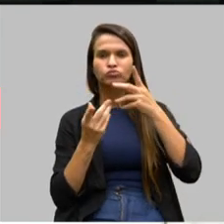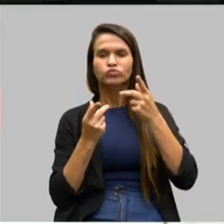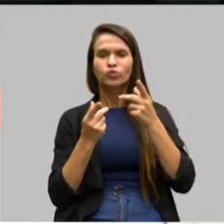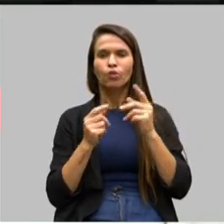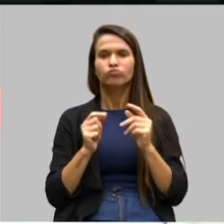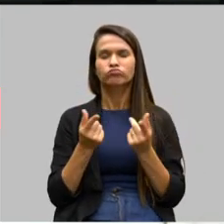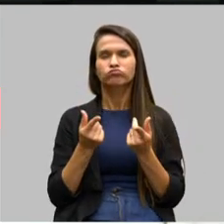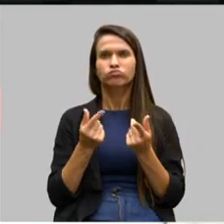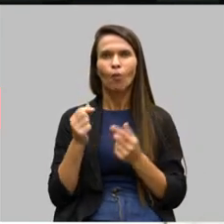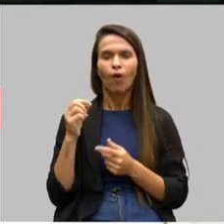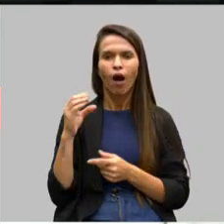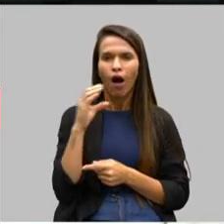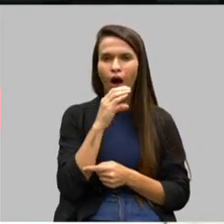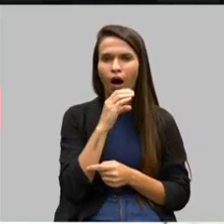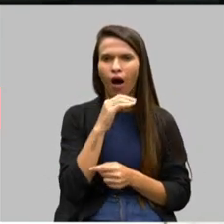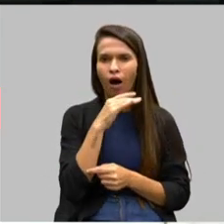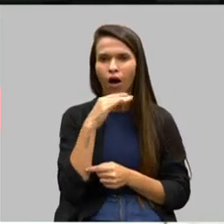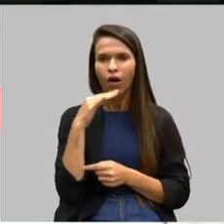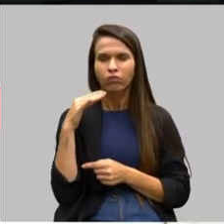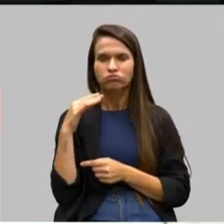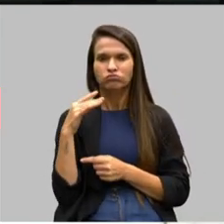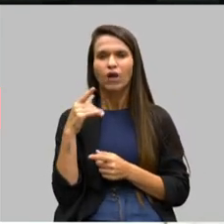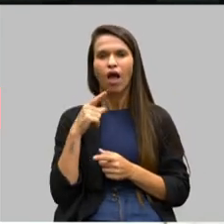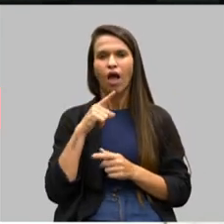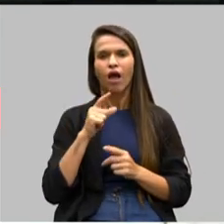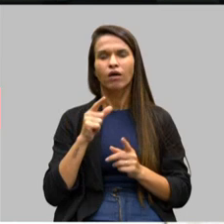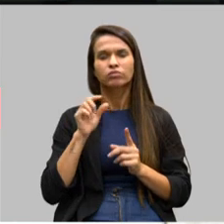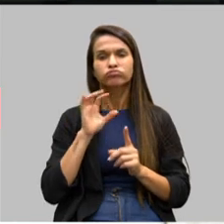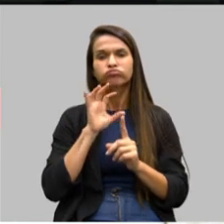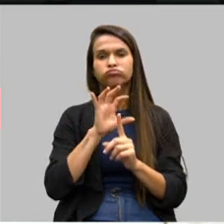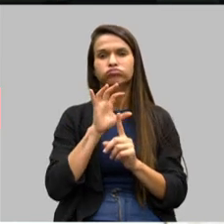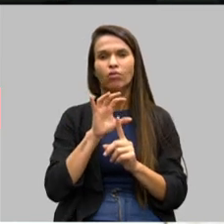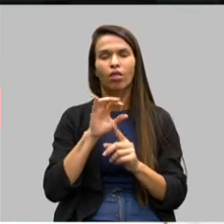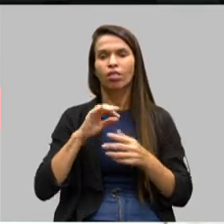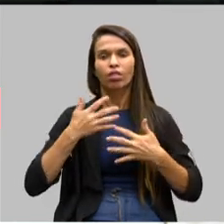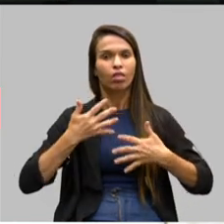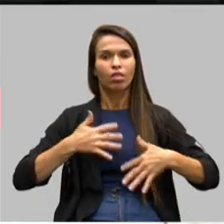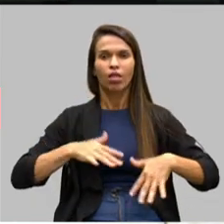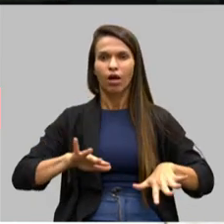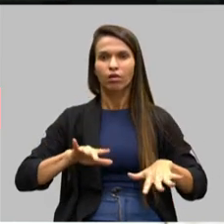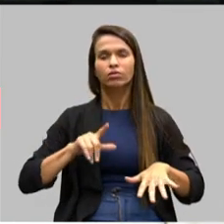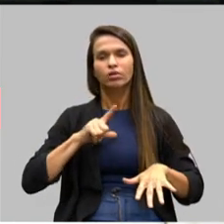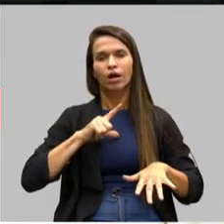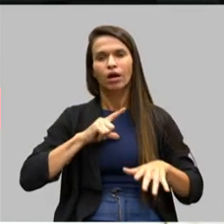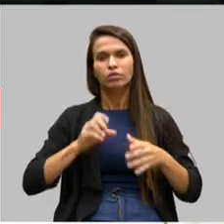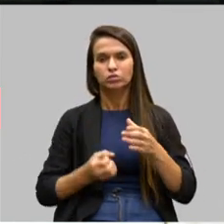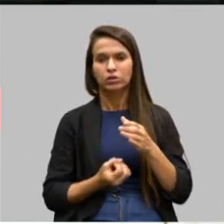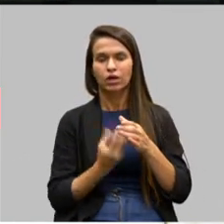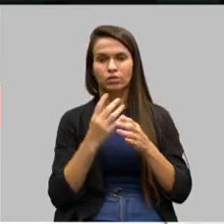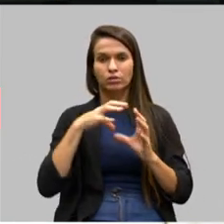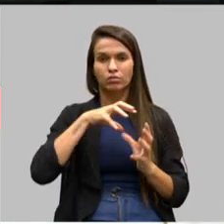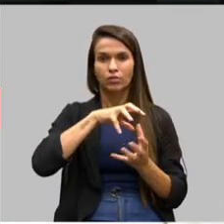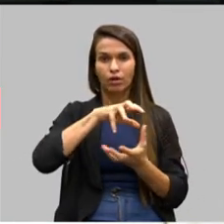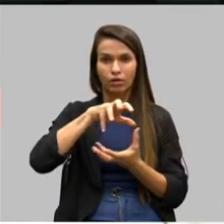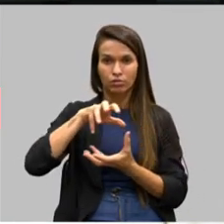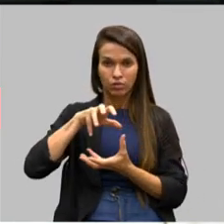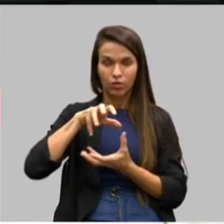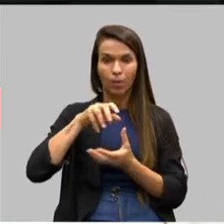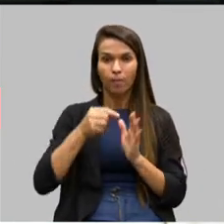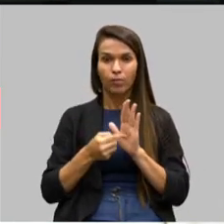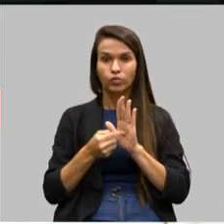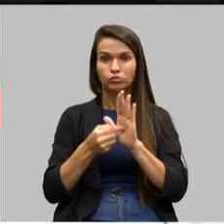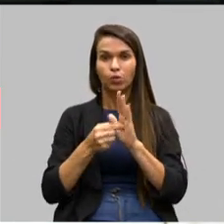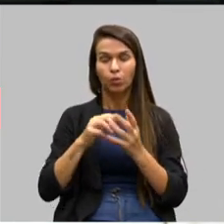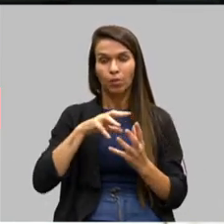efeito estufa ele é um efeito natural que existe desde a criação do planeta, né, desde o aparecimento do